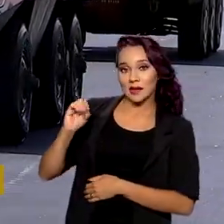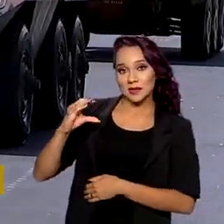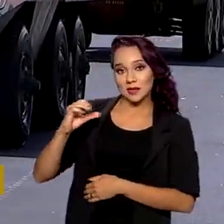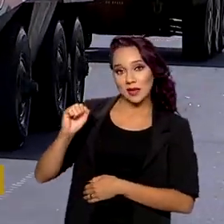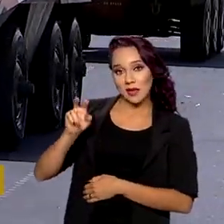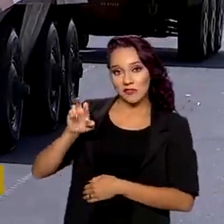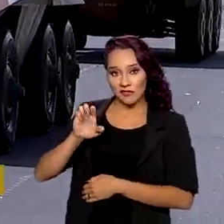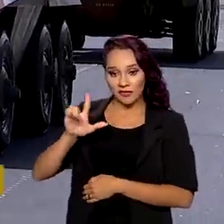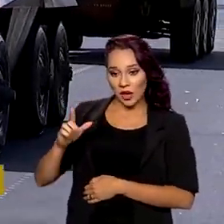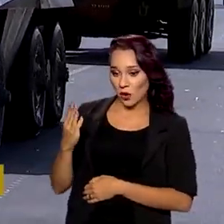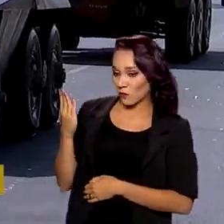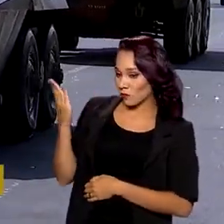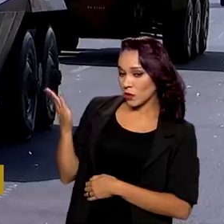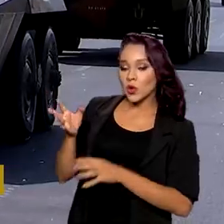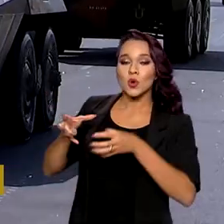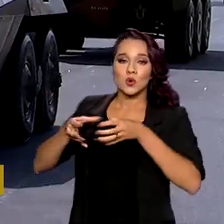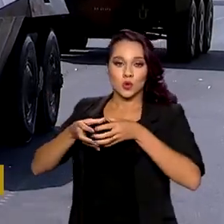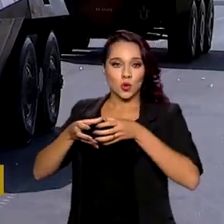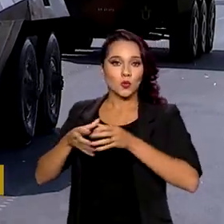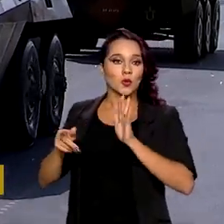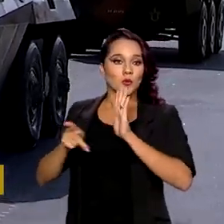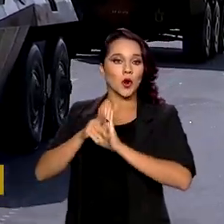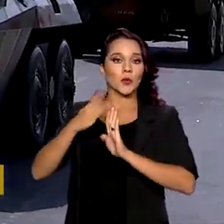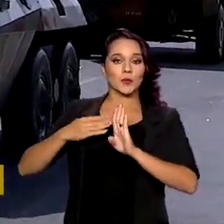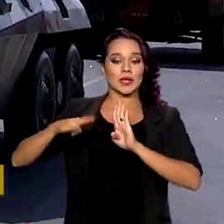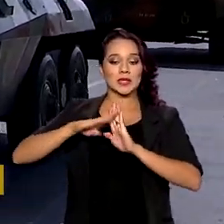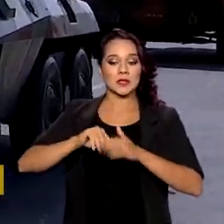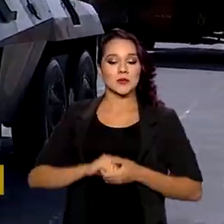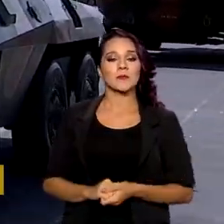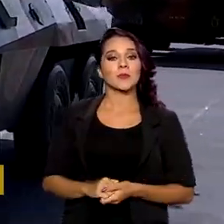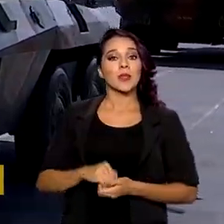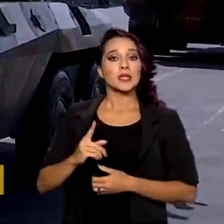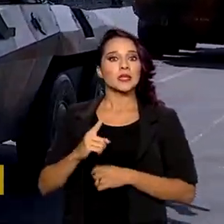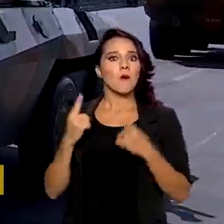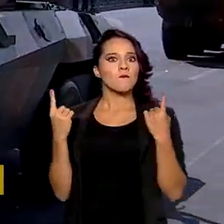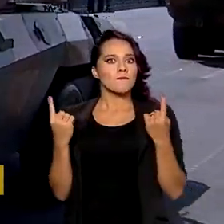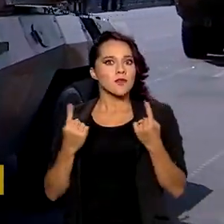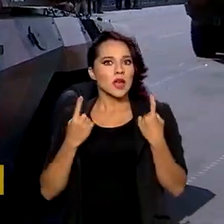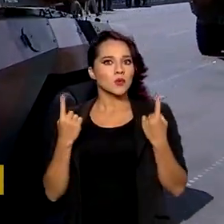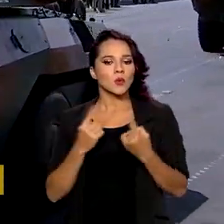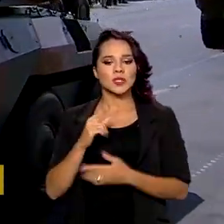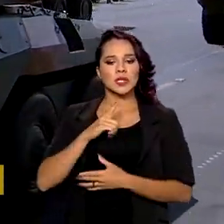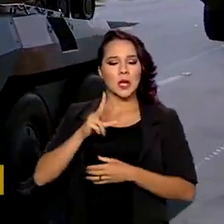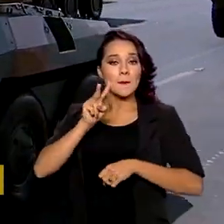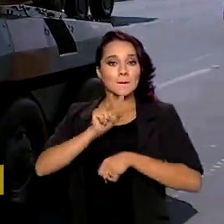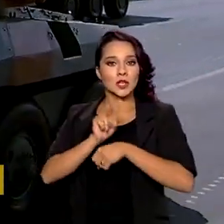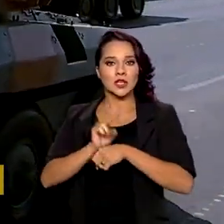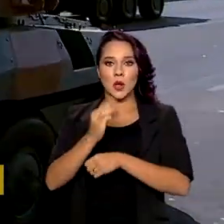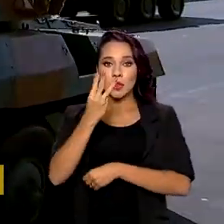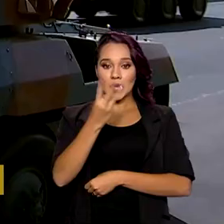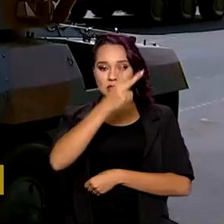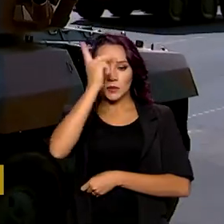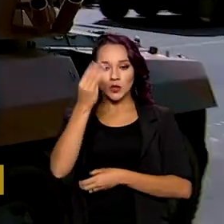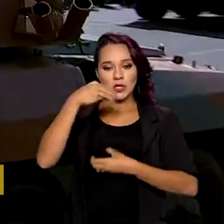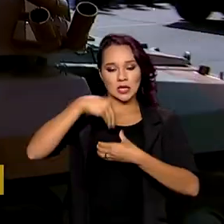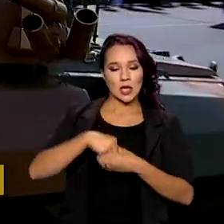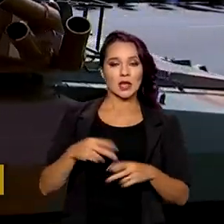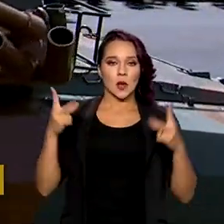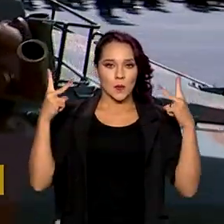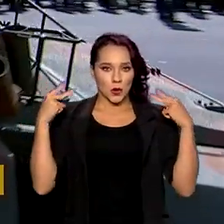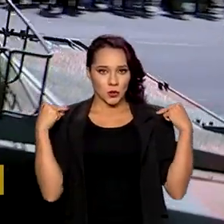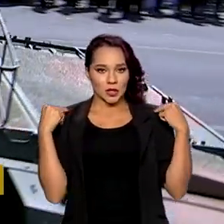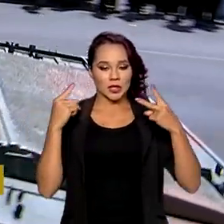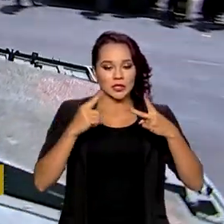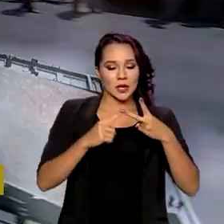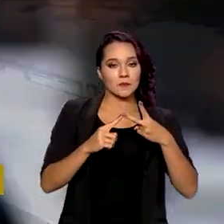nosso esquadrão de cavalaria mecanizada. São viaturas aí que tem uma guarnição de 3 homens, então é o motorista, o